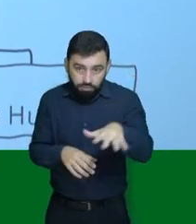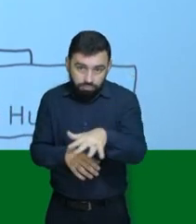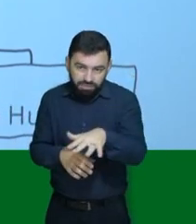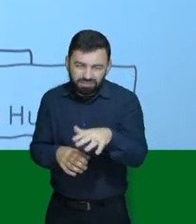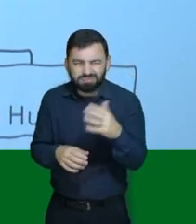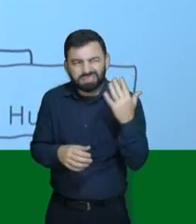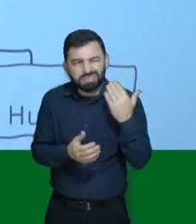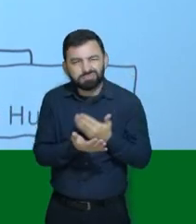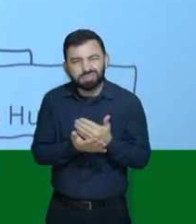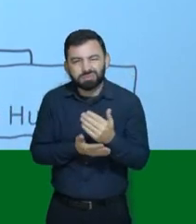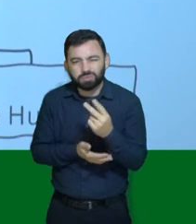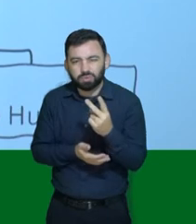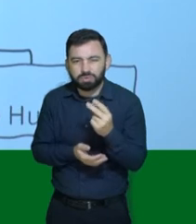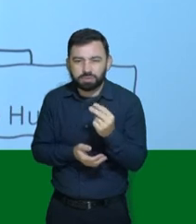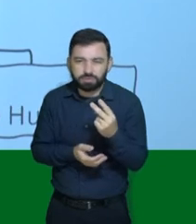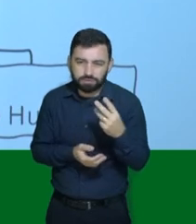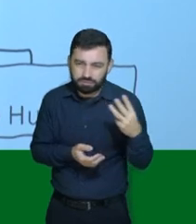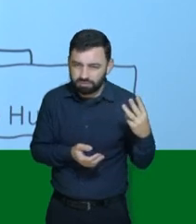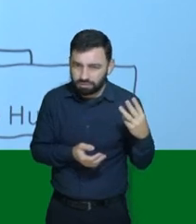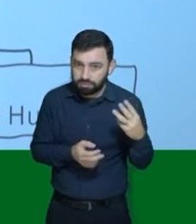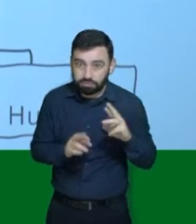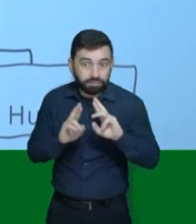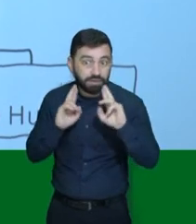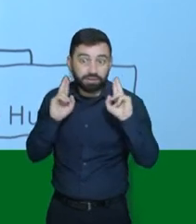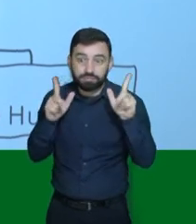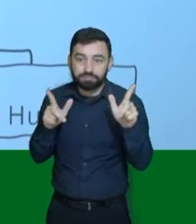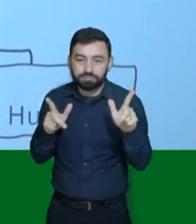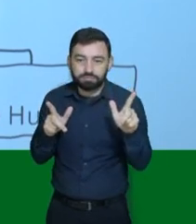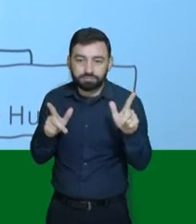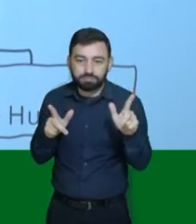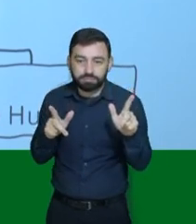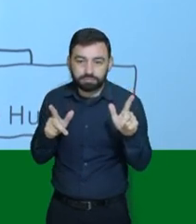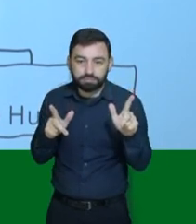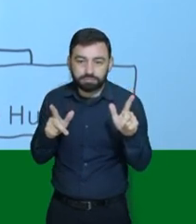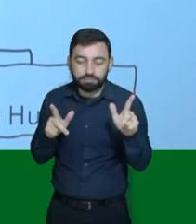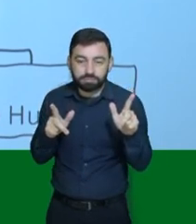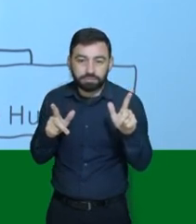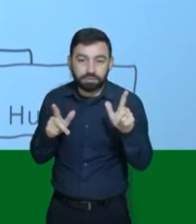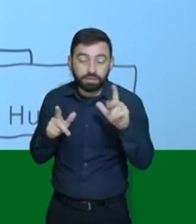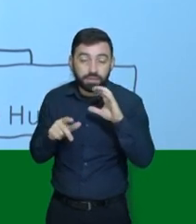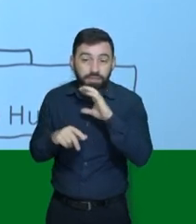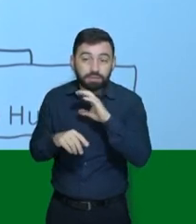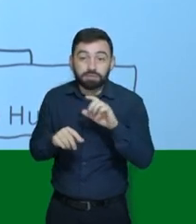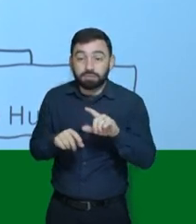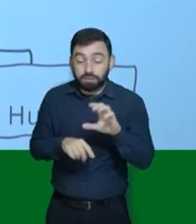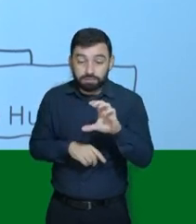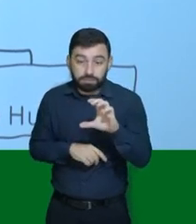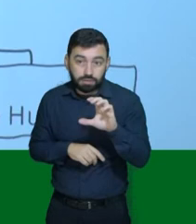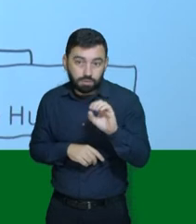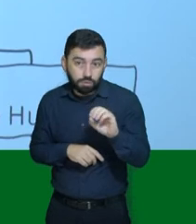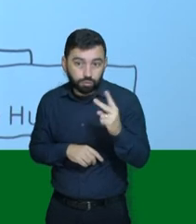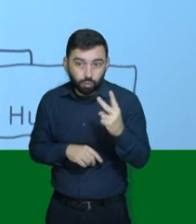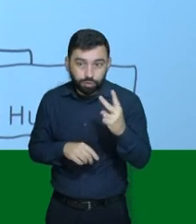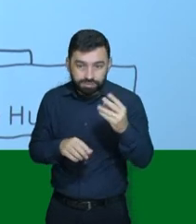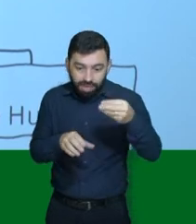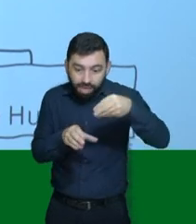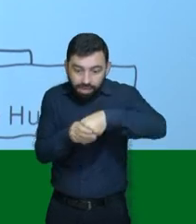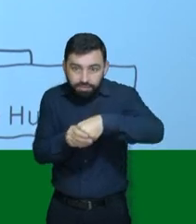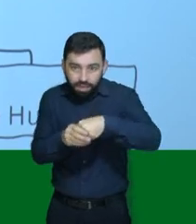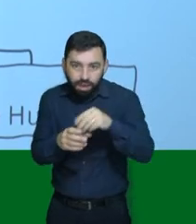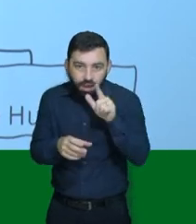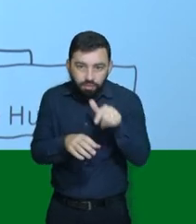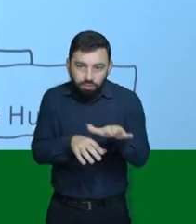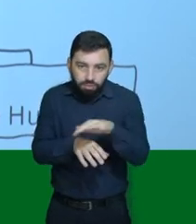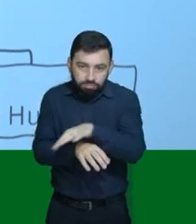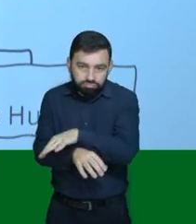desde 2023, está uma coisa fora da casinha. Tá? A gente tem o CO2, quando entra na água do mar, ele causa